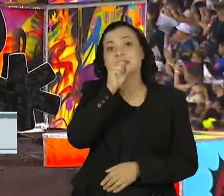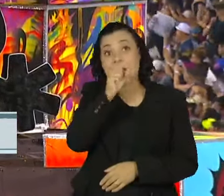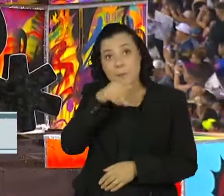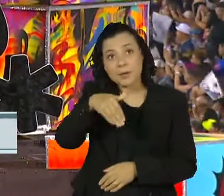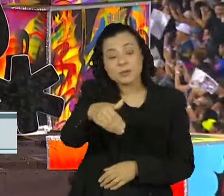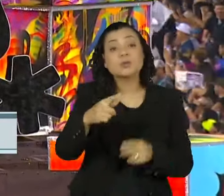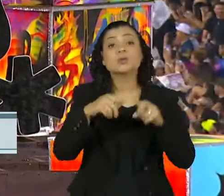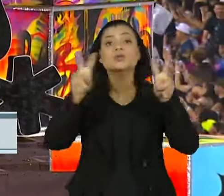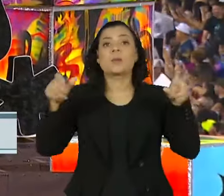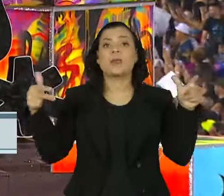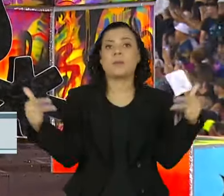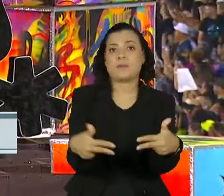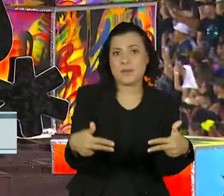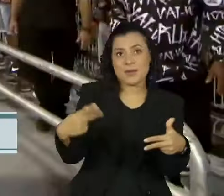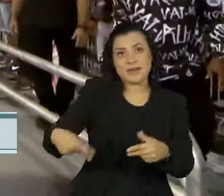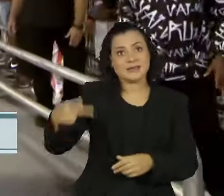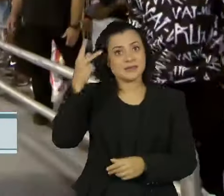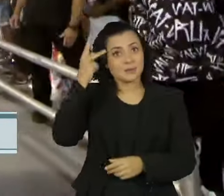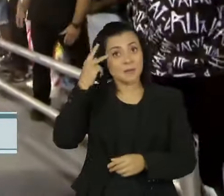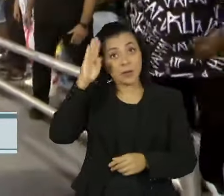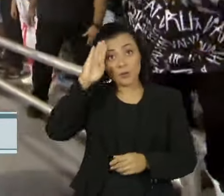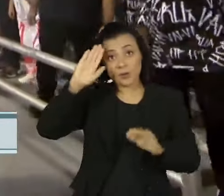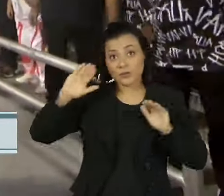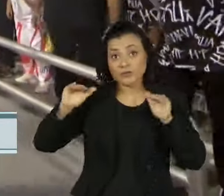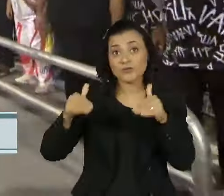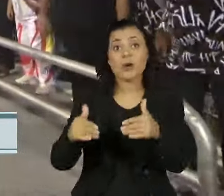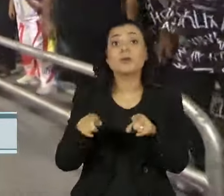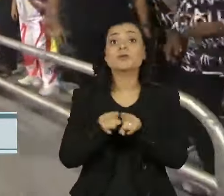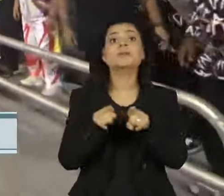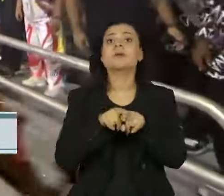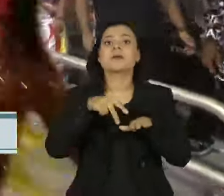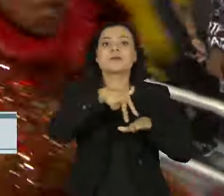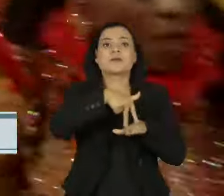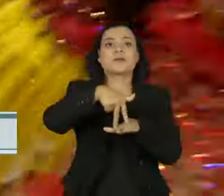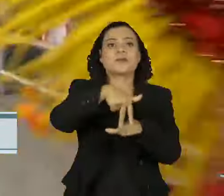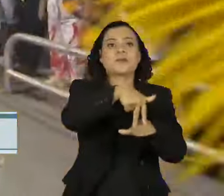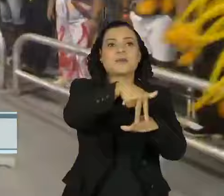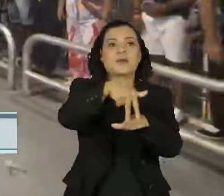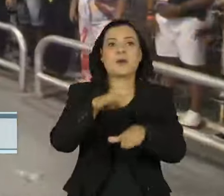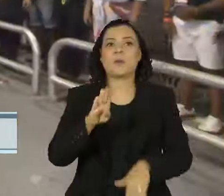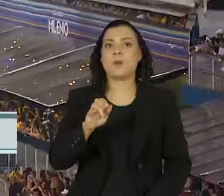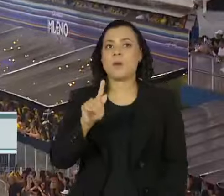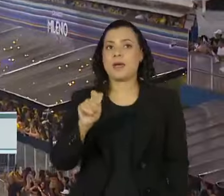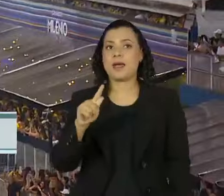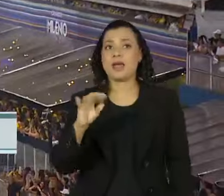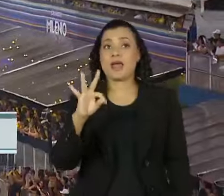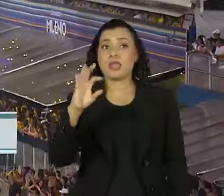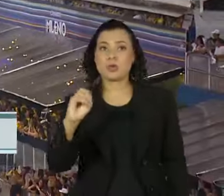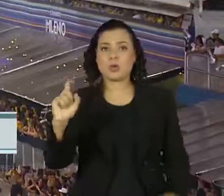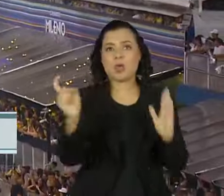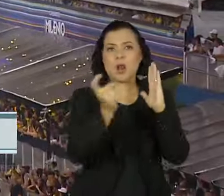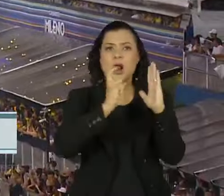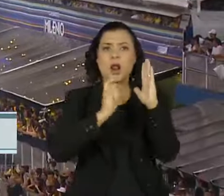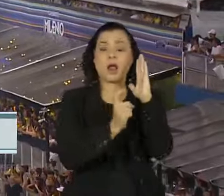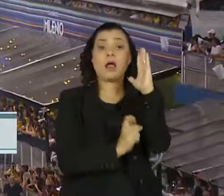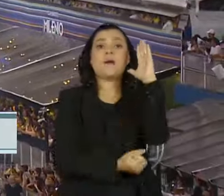sobre o hip-hop de São Paulo, com destaque para a última alegoria, a estátua do Borba Gato pichada e pegando